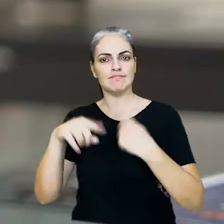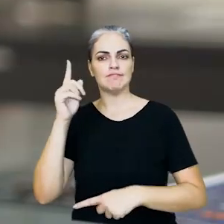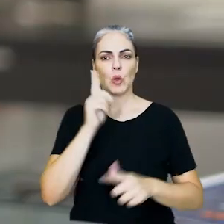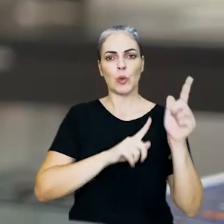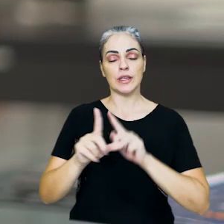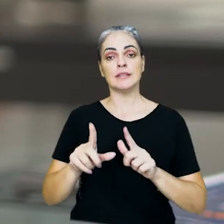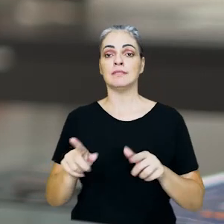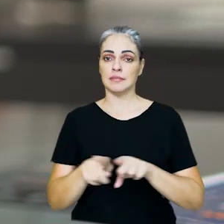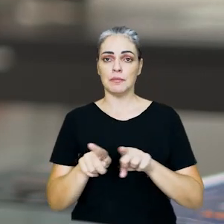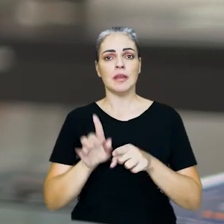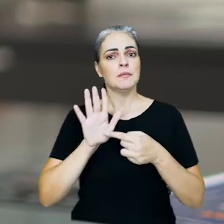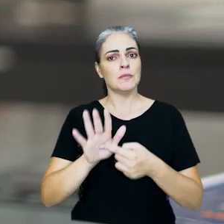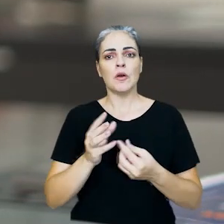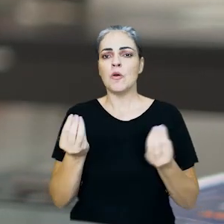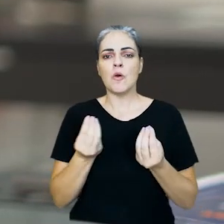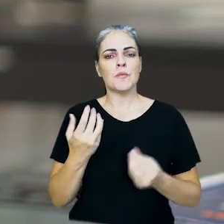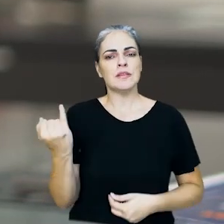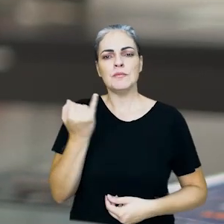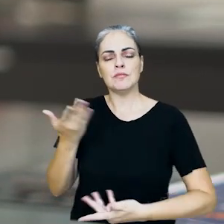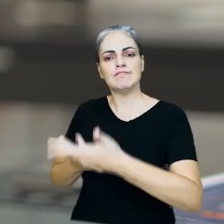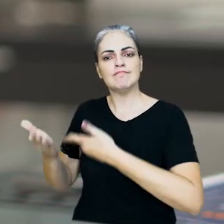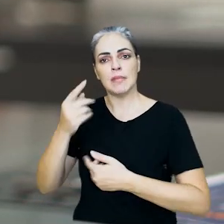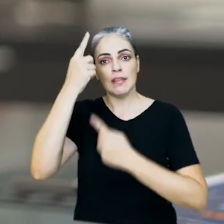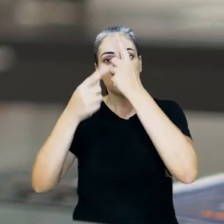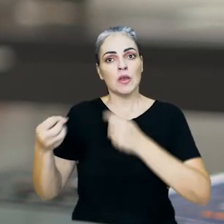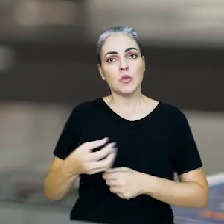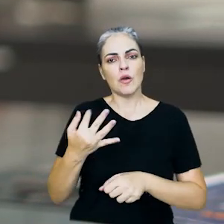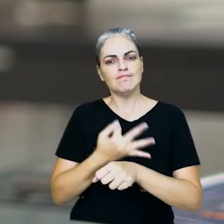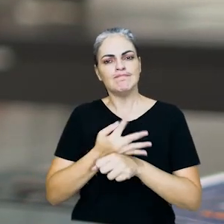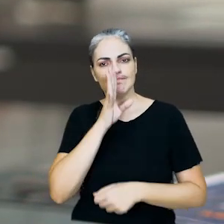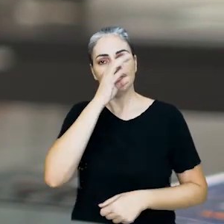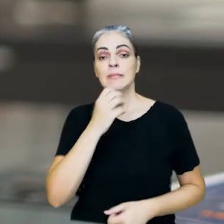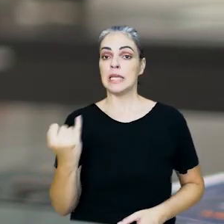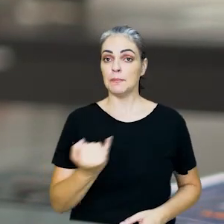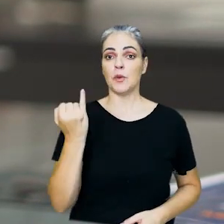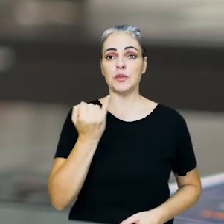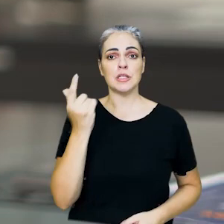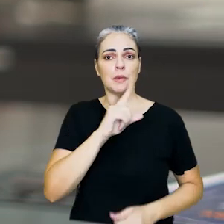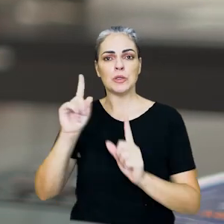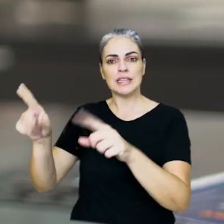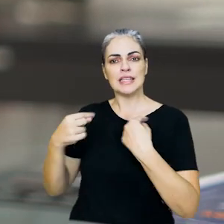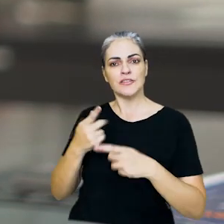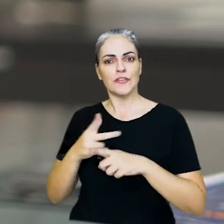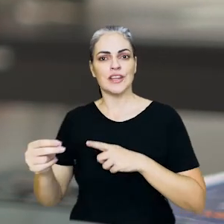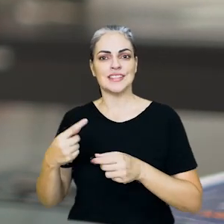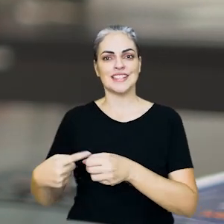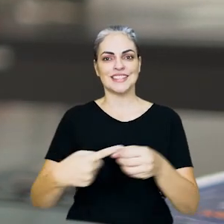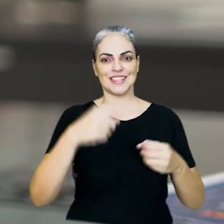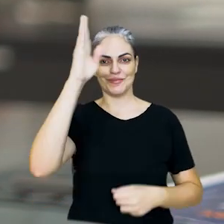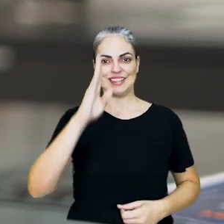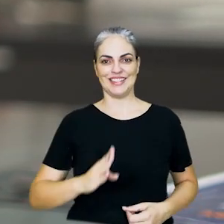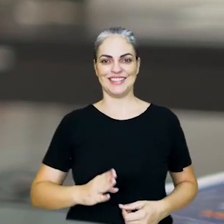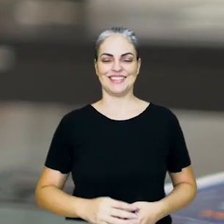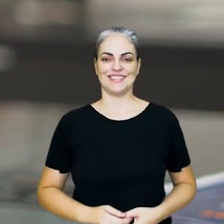sucesso. Além disso, demonstra como a cooperação, a inovação e a resiliência são fundamentais para enfrentar os desafios do dia a